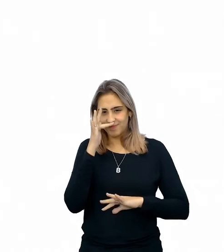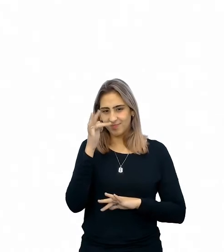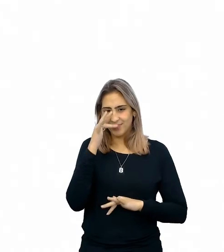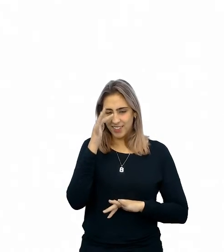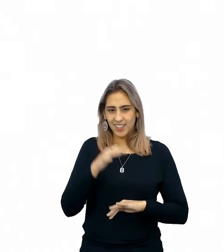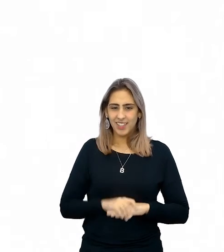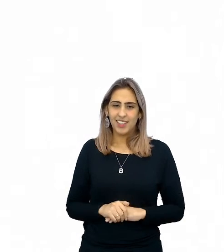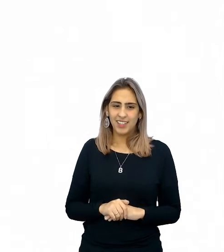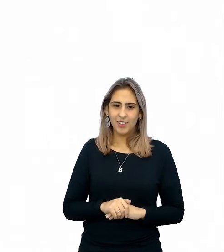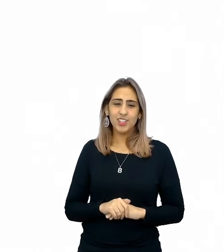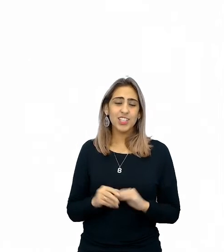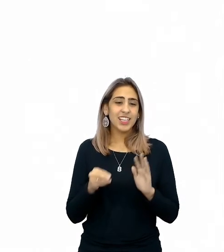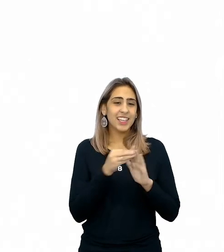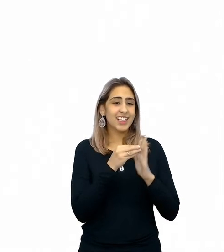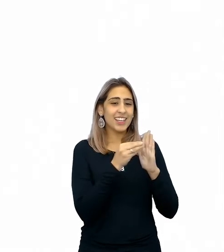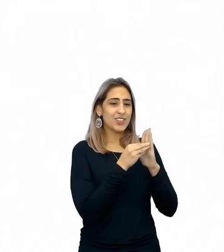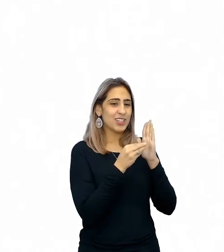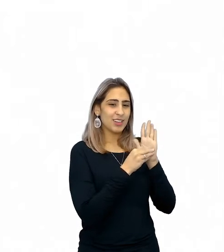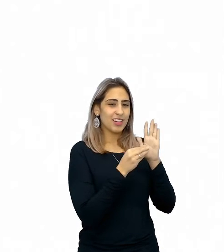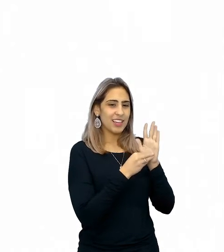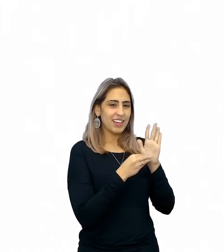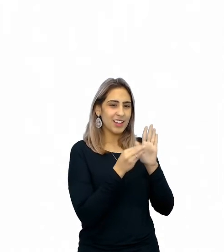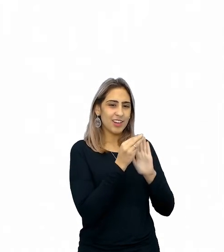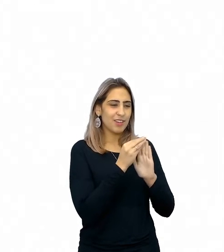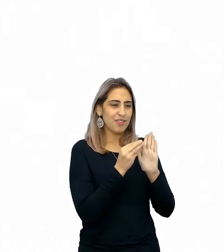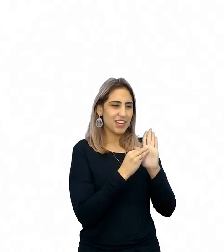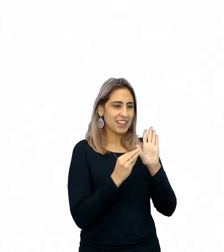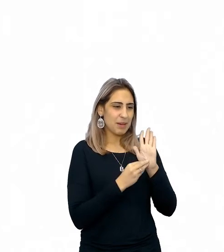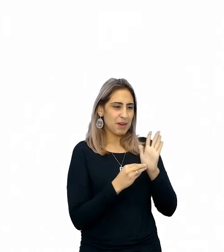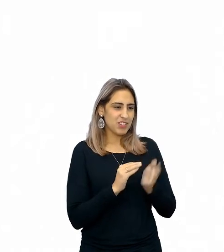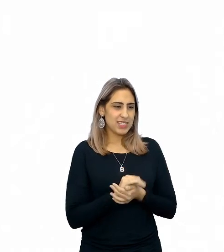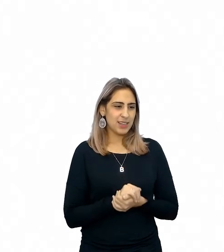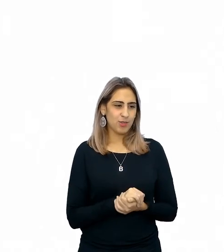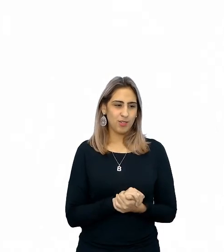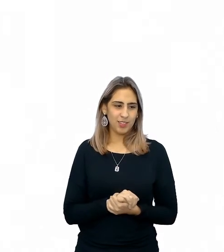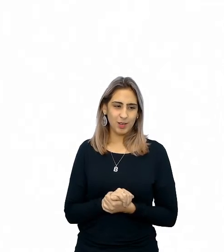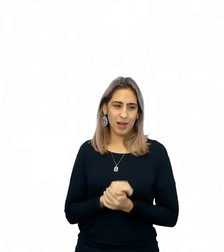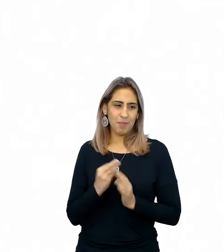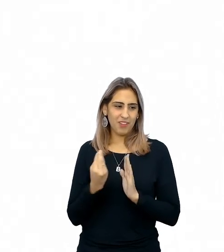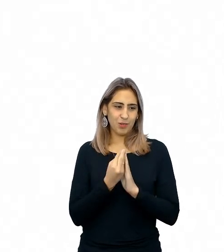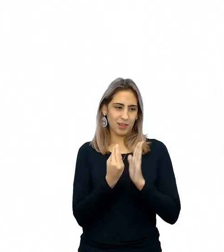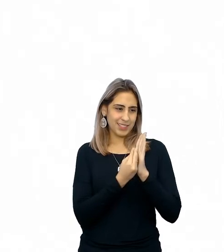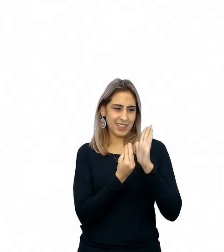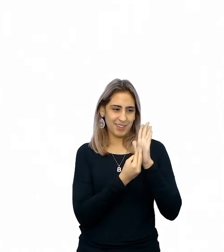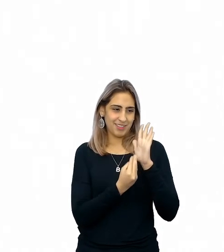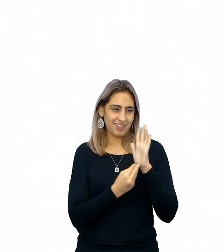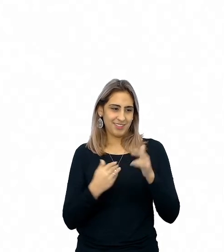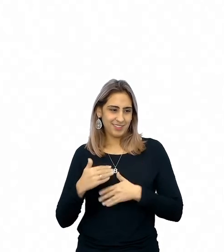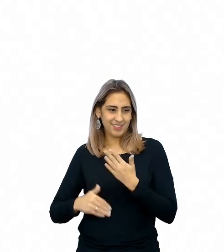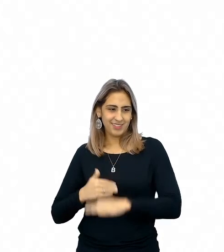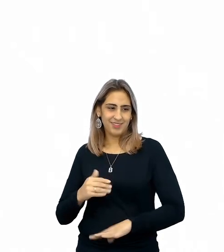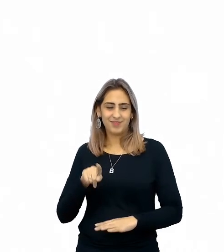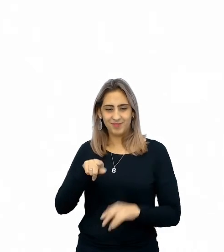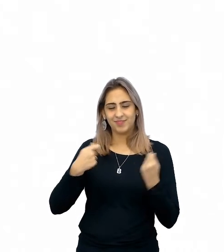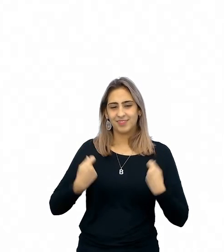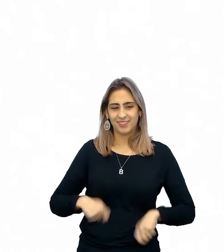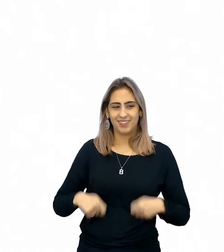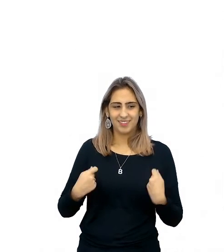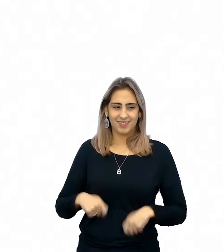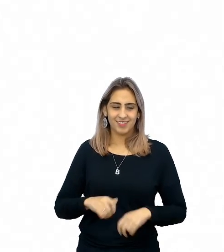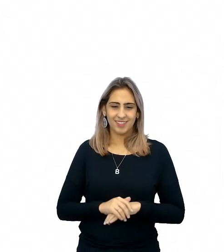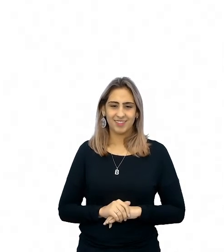de brócolis, 22, e na plantação de cenoura, 24. Agora, para cercar os 3 terrenos, ele vai precisar